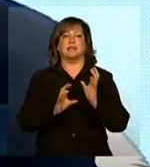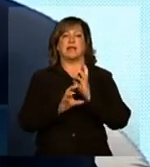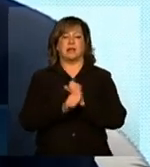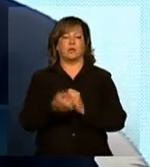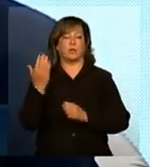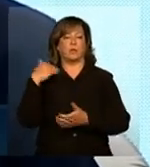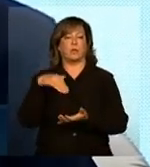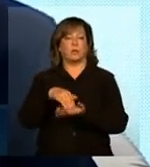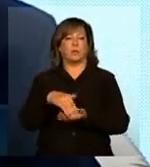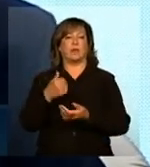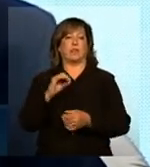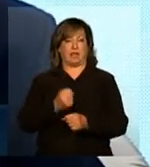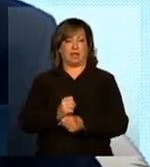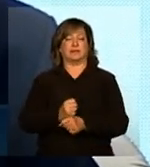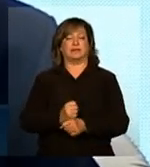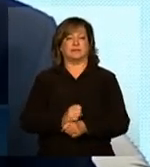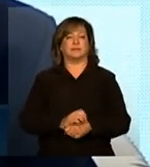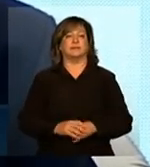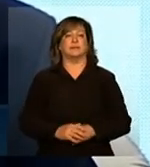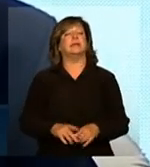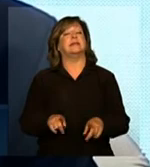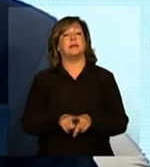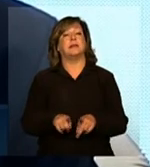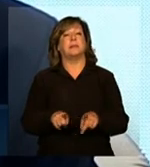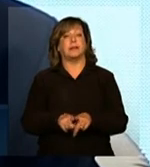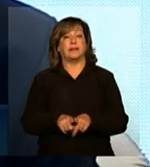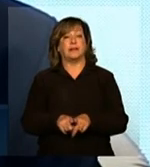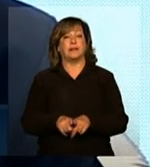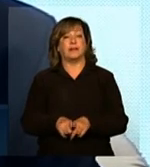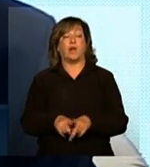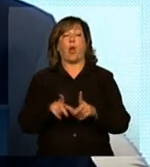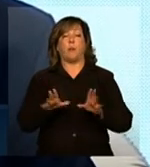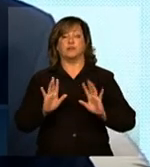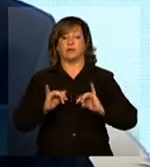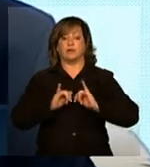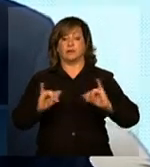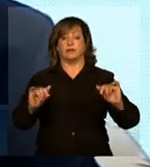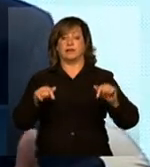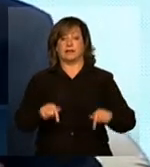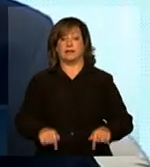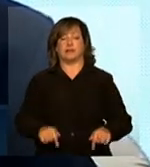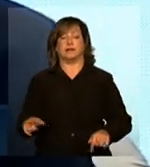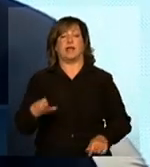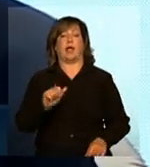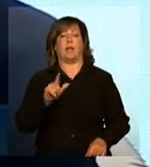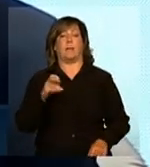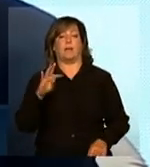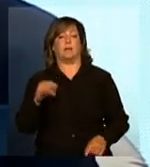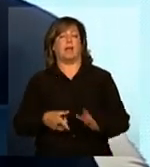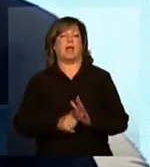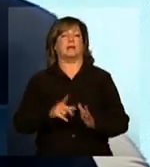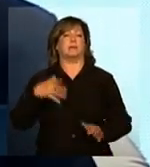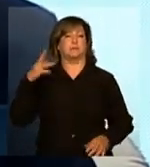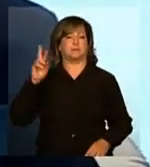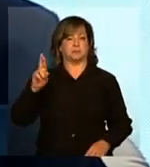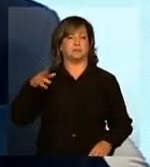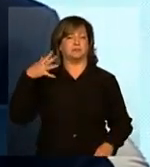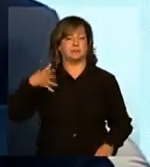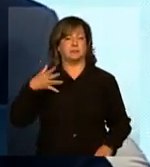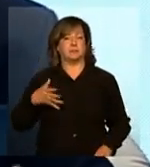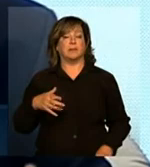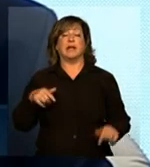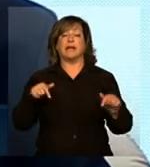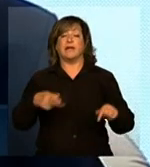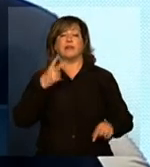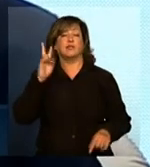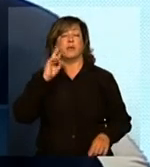última década, e também, como foi colocado aqui pelo Alberto, pelos nossos representantes, ele faz